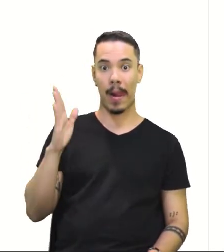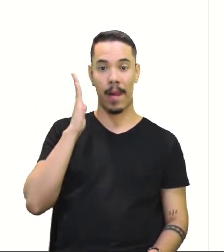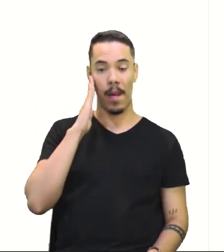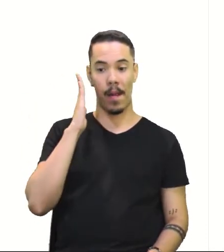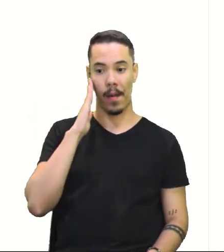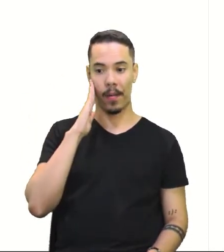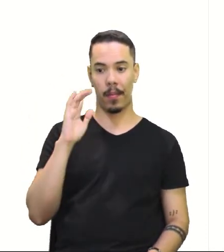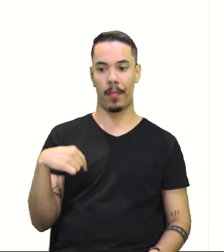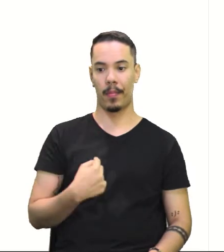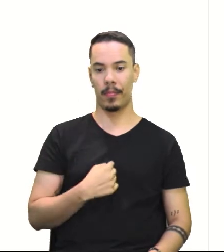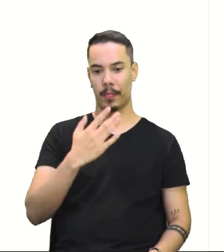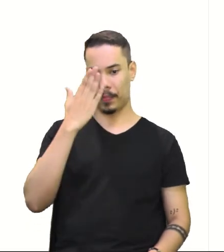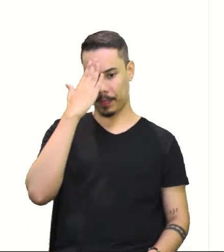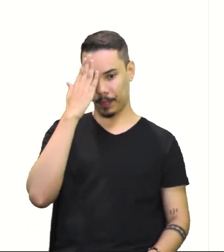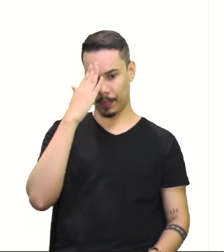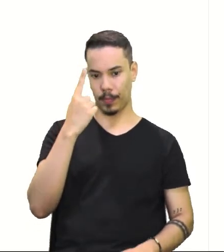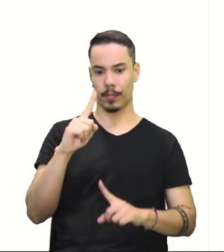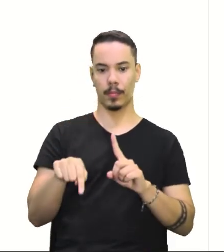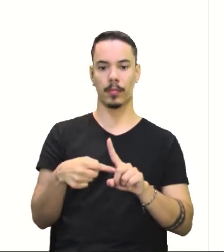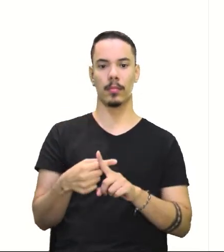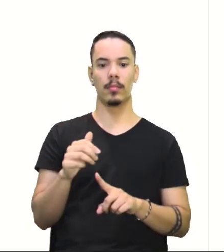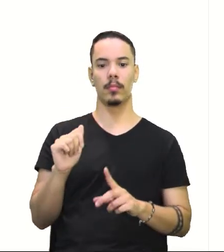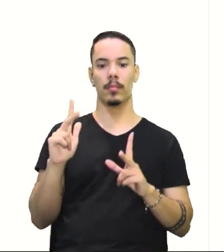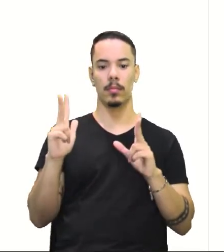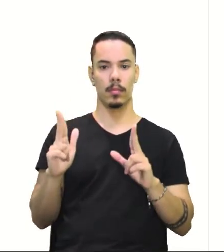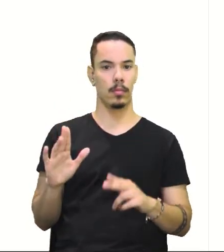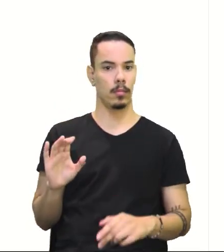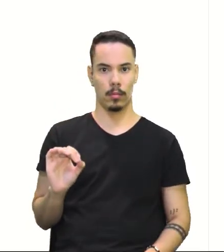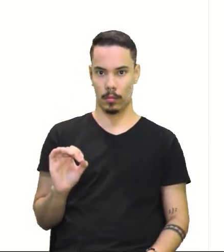1 mais A vai ter que ser igual a quem? Tem que ser